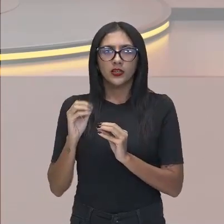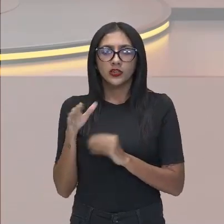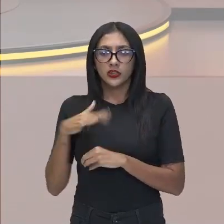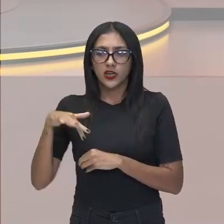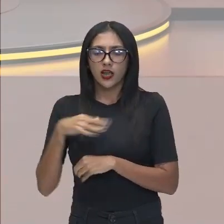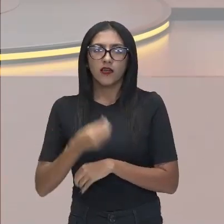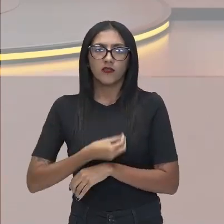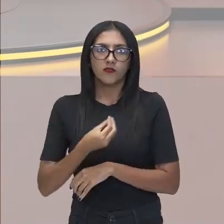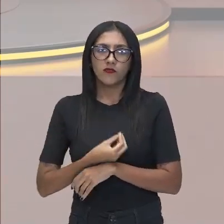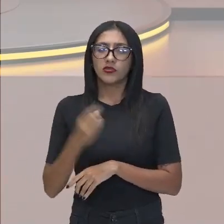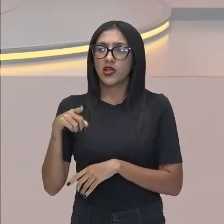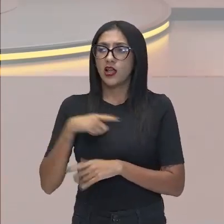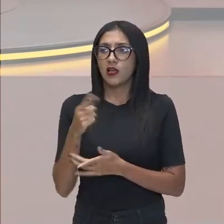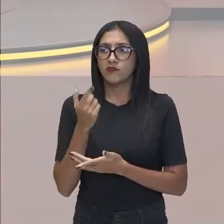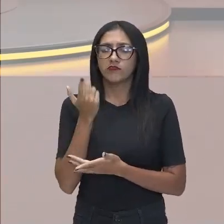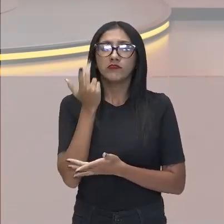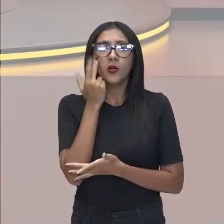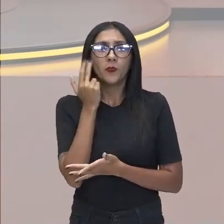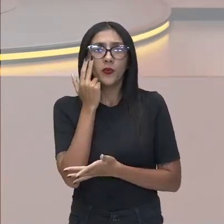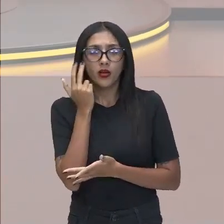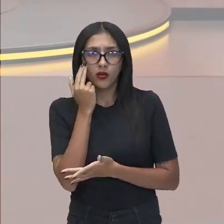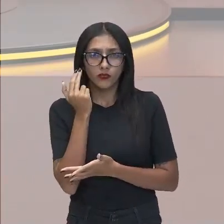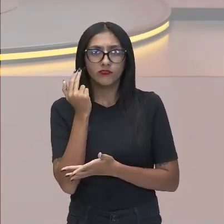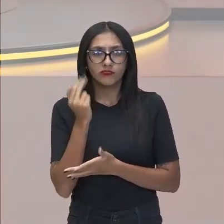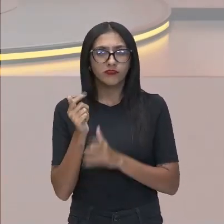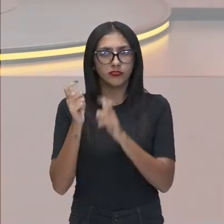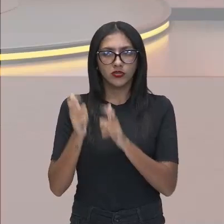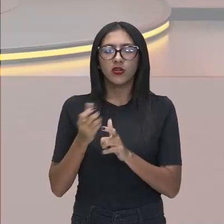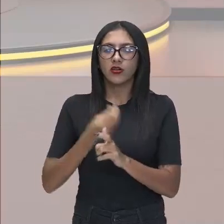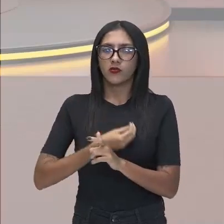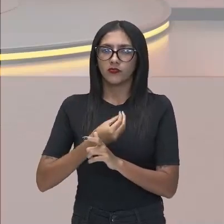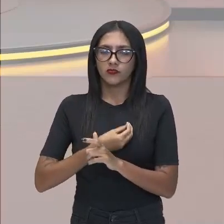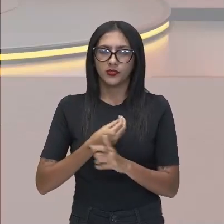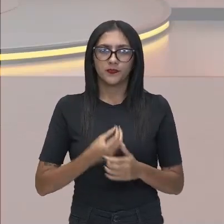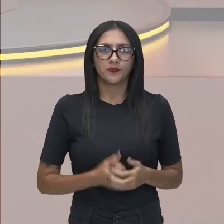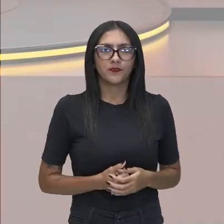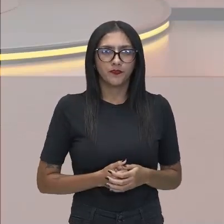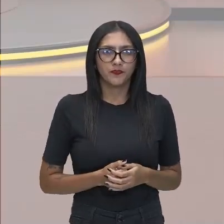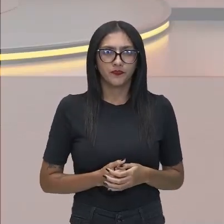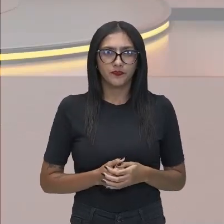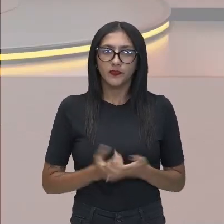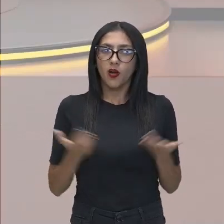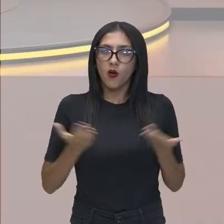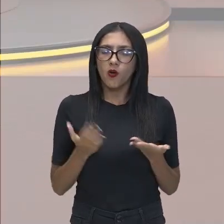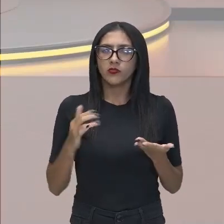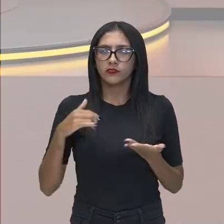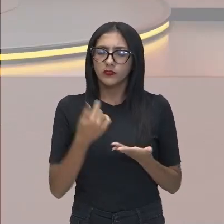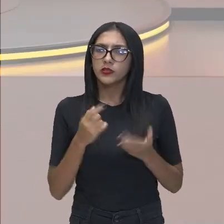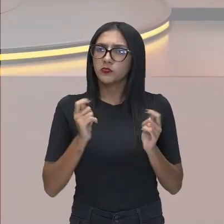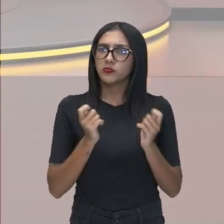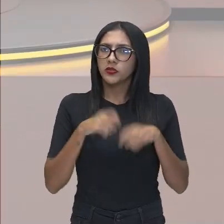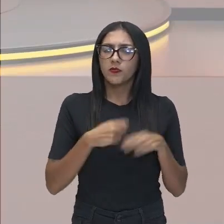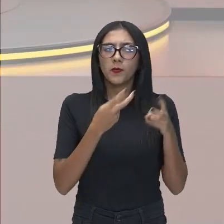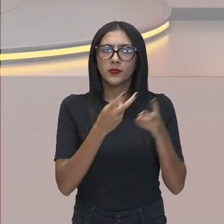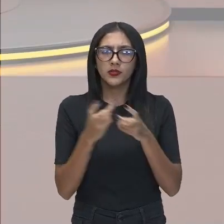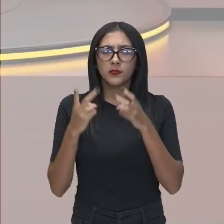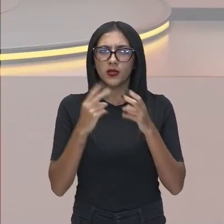comum na paisagem, né? Onde a gente pode verificar as péssimas condições de